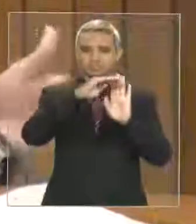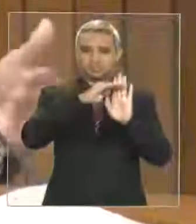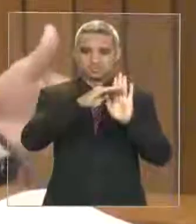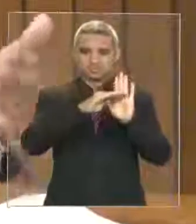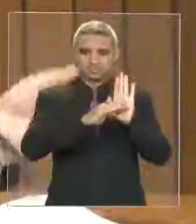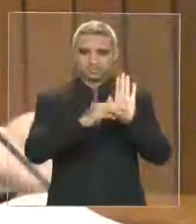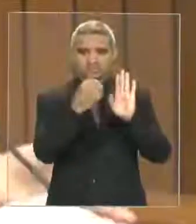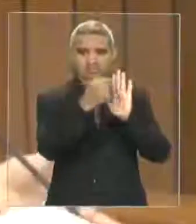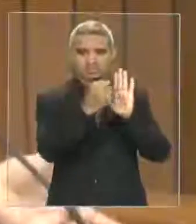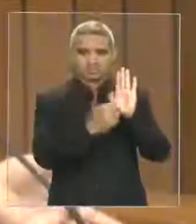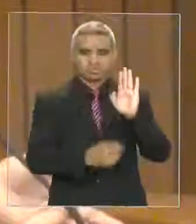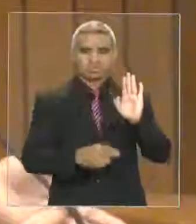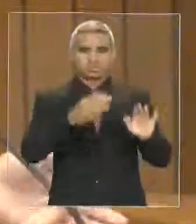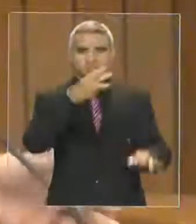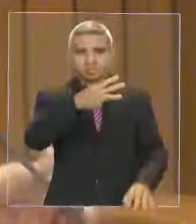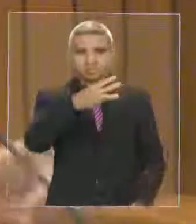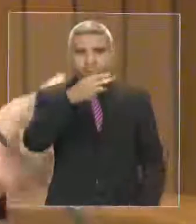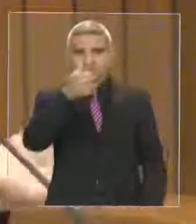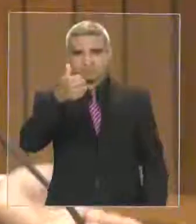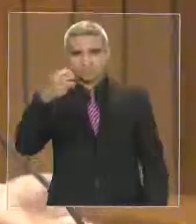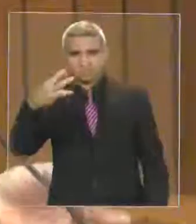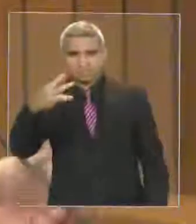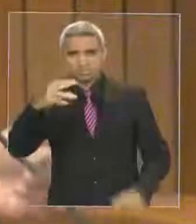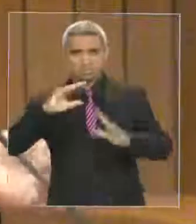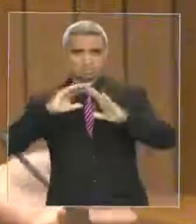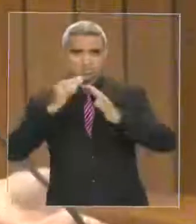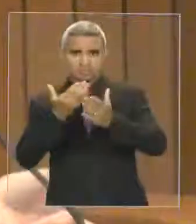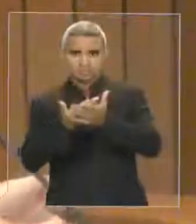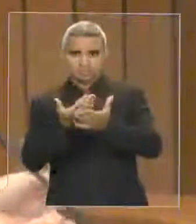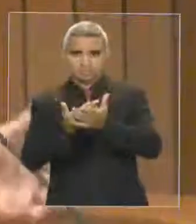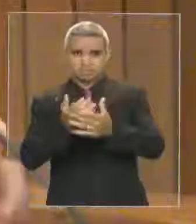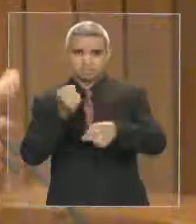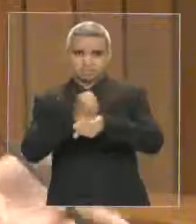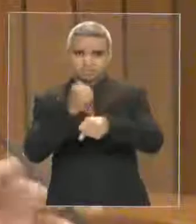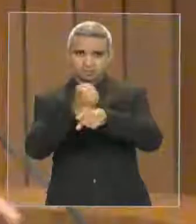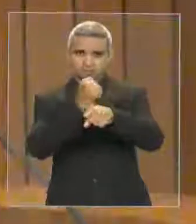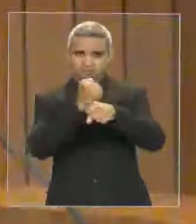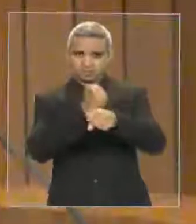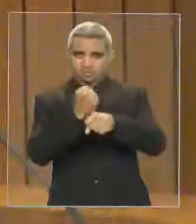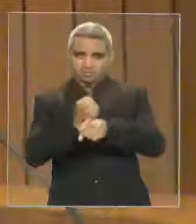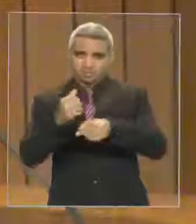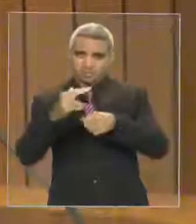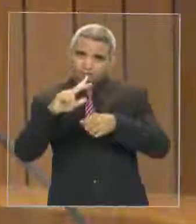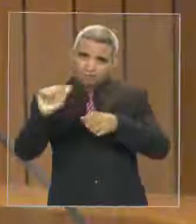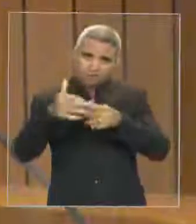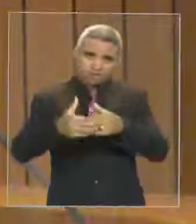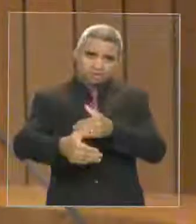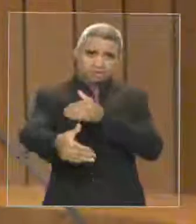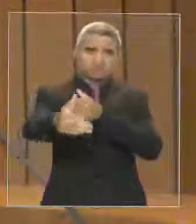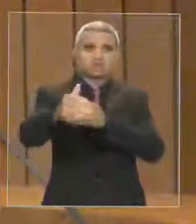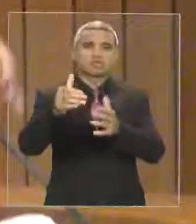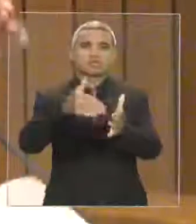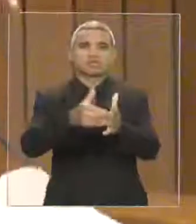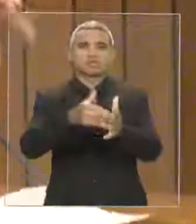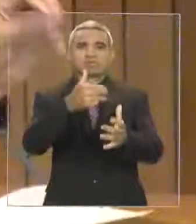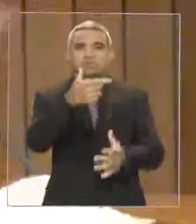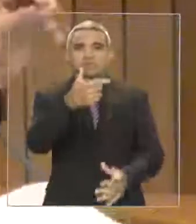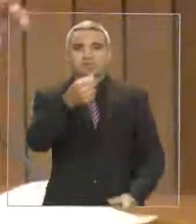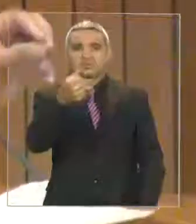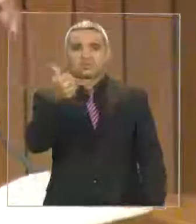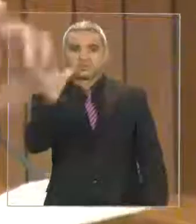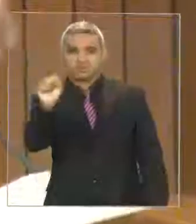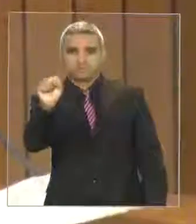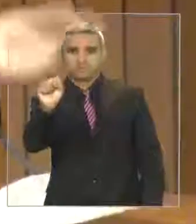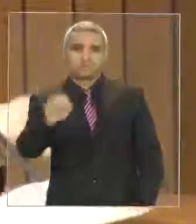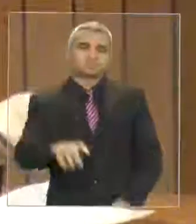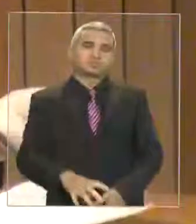das 303 escolas que são construídas, ou que estão sendo construídas, ou que serão construídas até 2018. Solicitamos